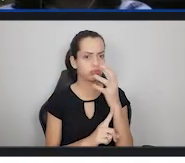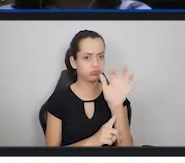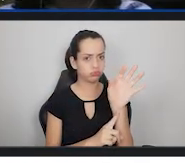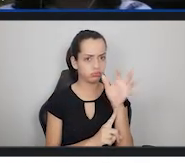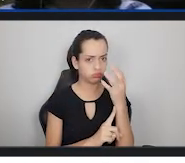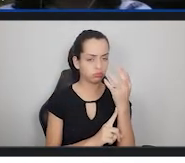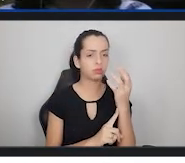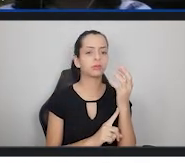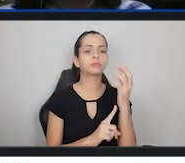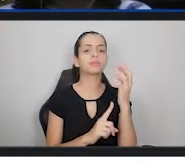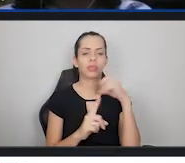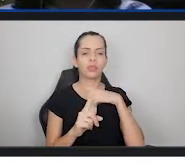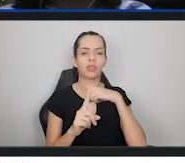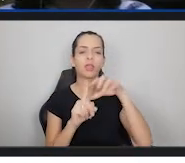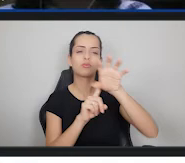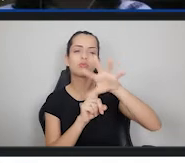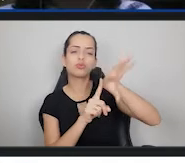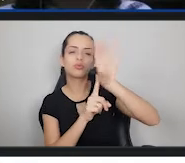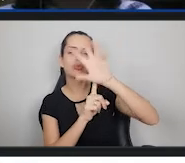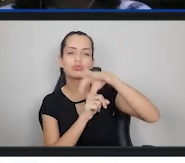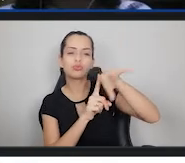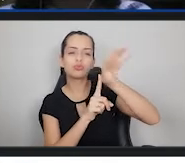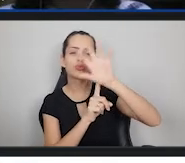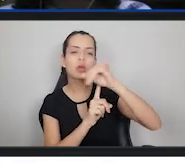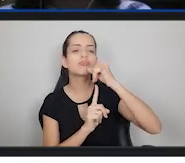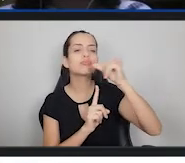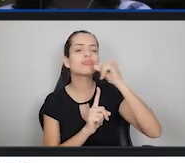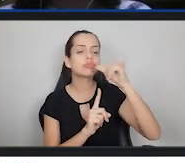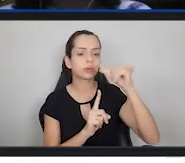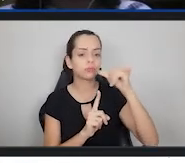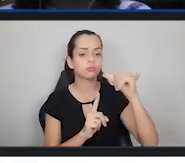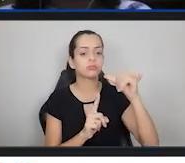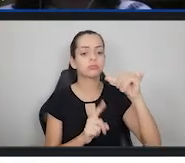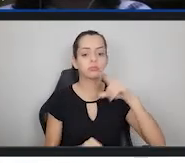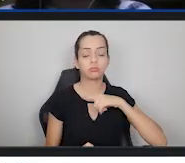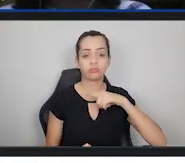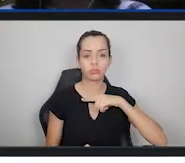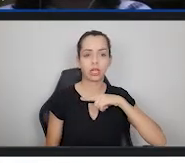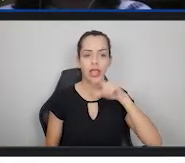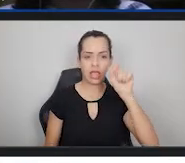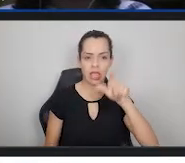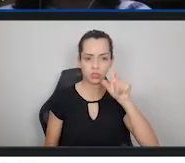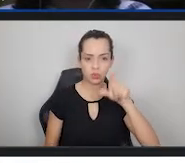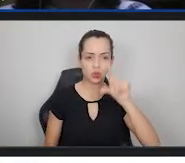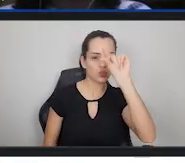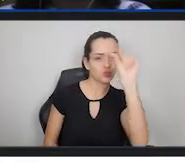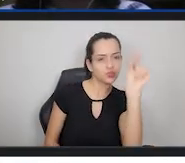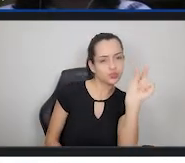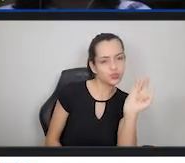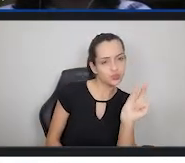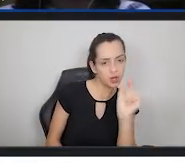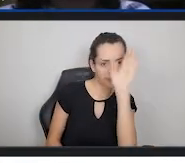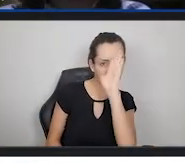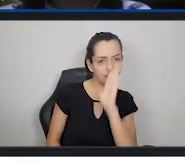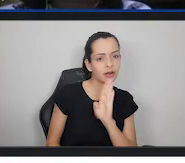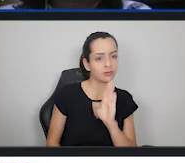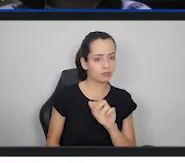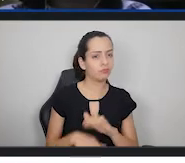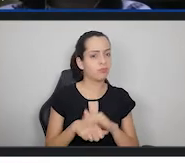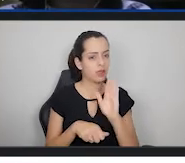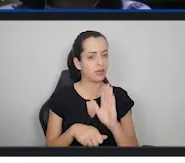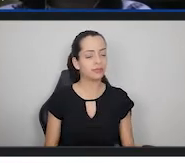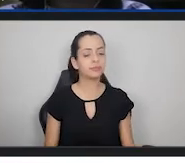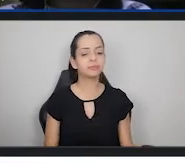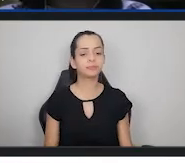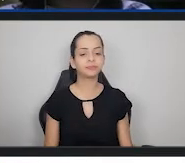ter um panorama, que está em azul aqui, eólica, né, então nós podemos ver que na região costeira aqui, onde encontra-se o